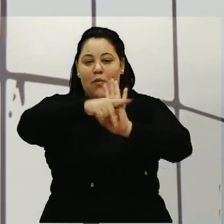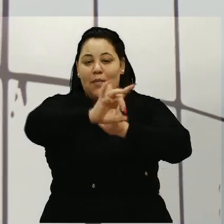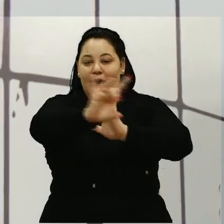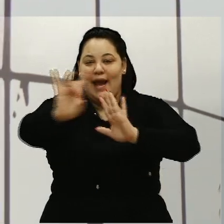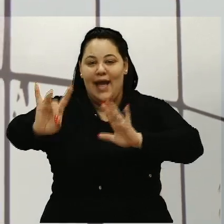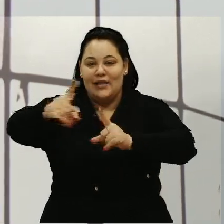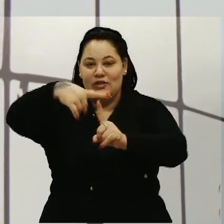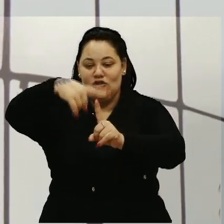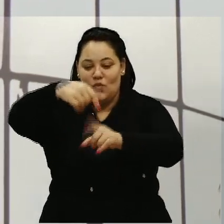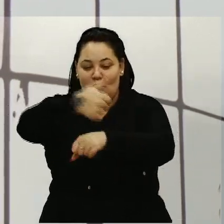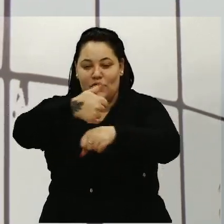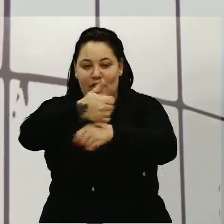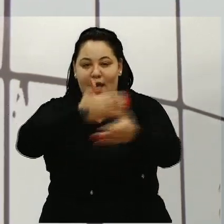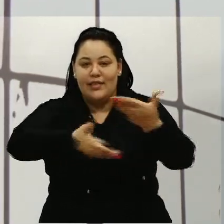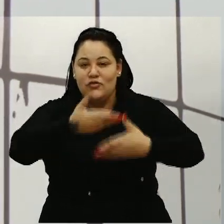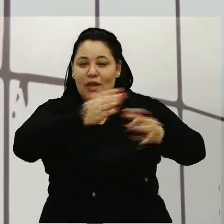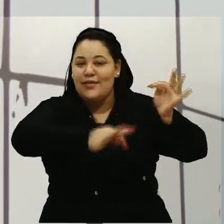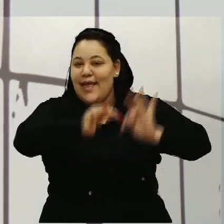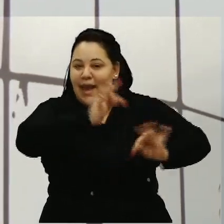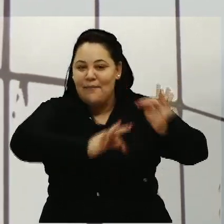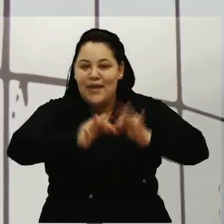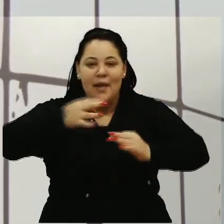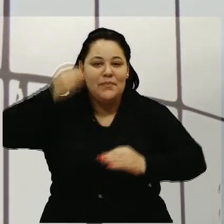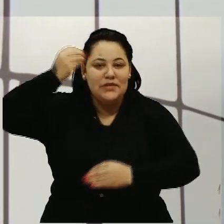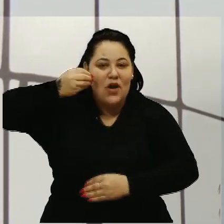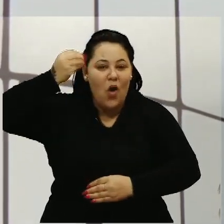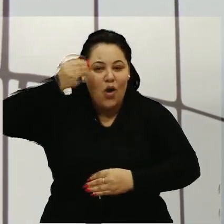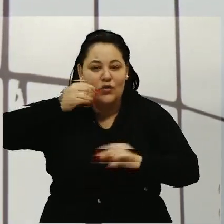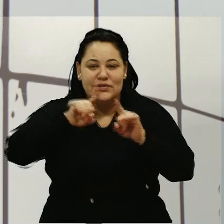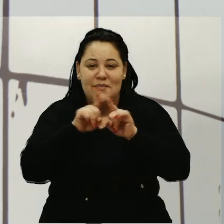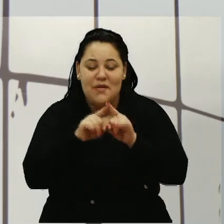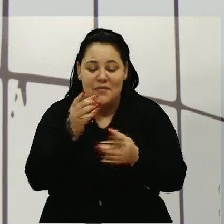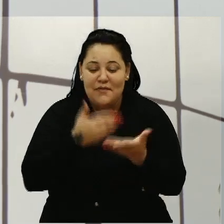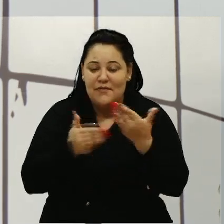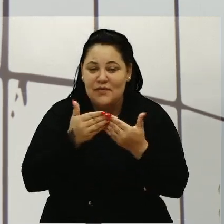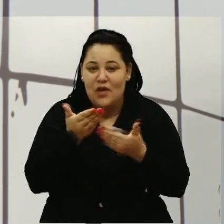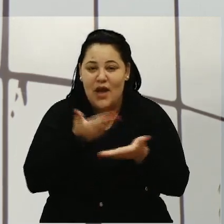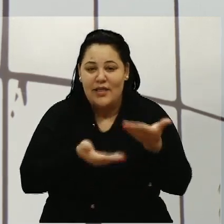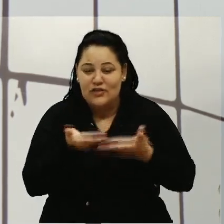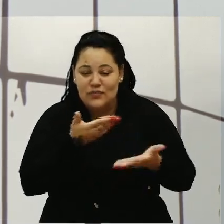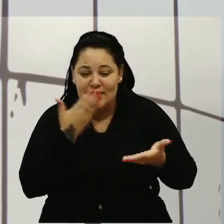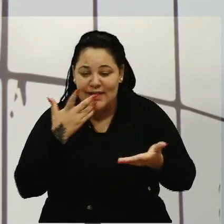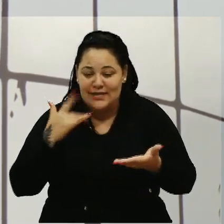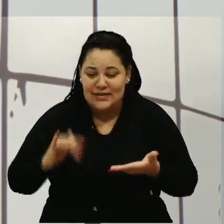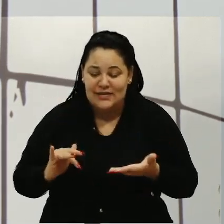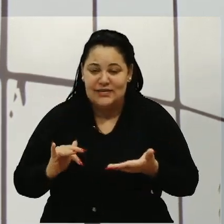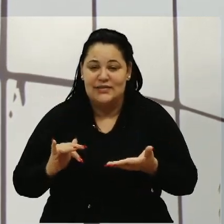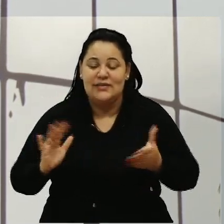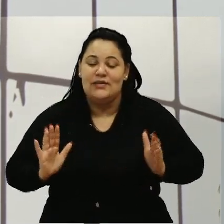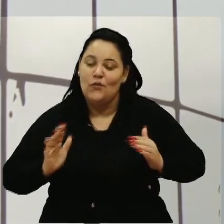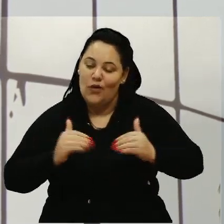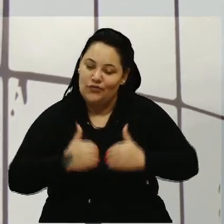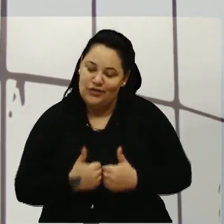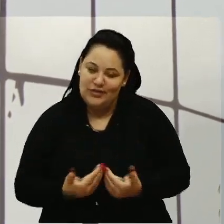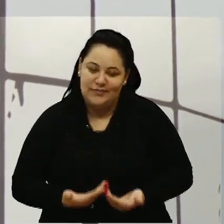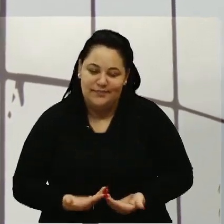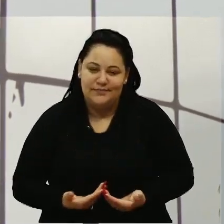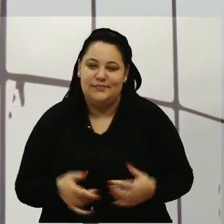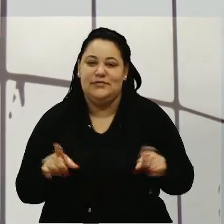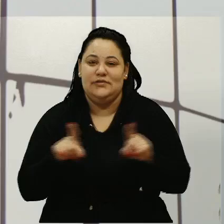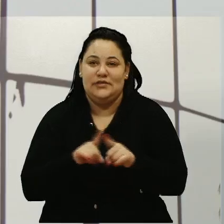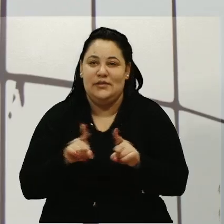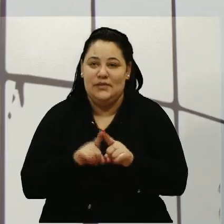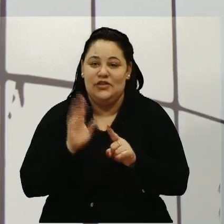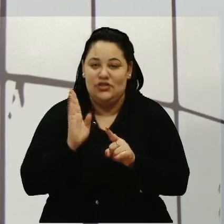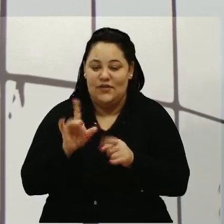profissionais específicos, terapia, psicólogo, para os atendimentos das crianças com o TEA, né? Inclusive, foi feito